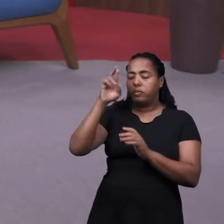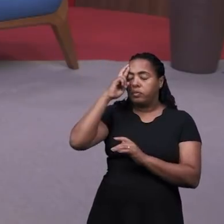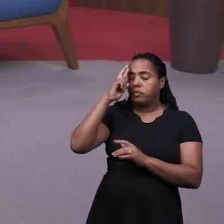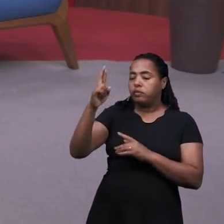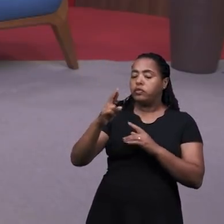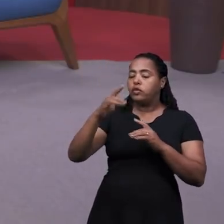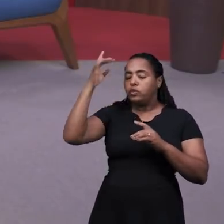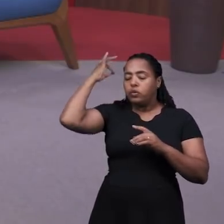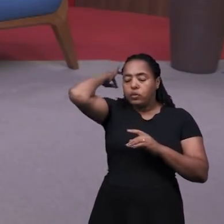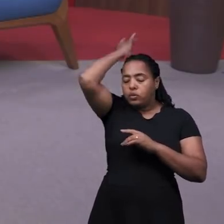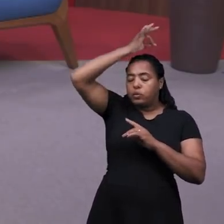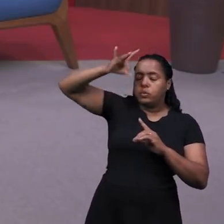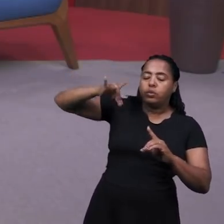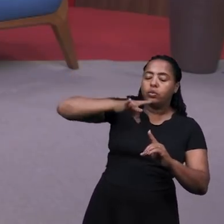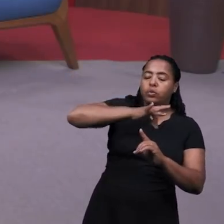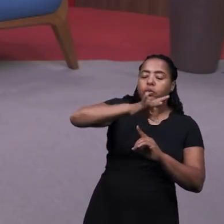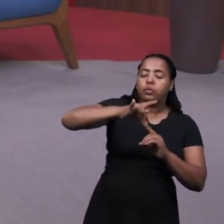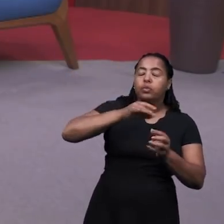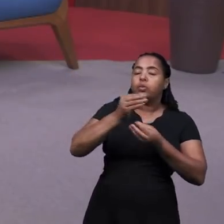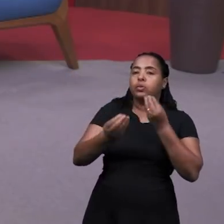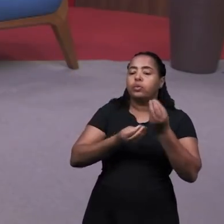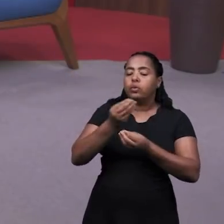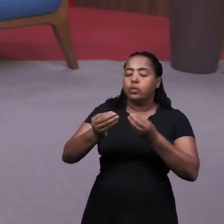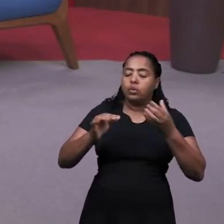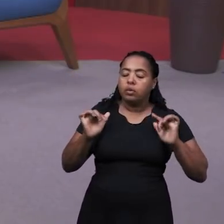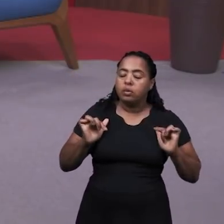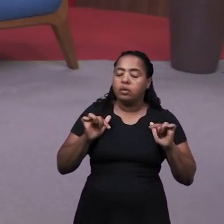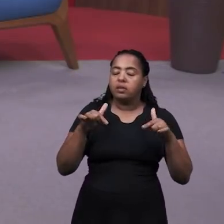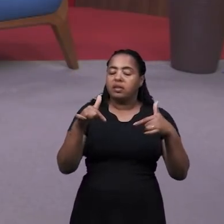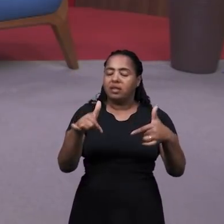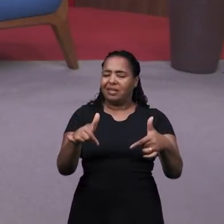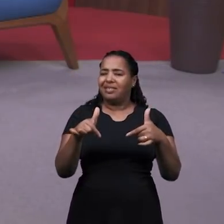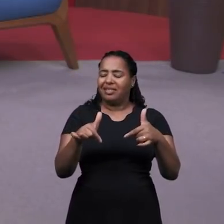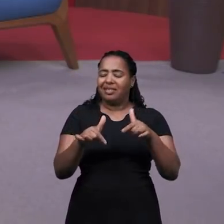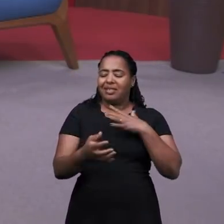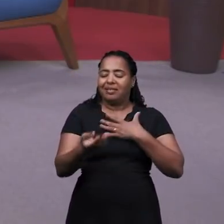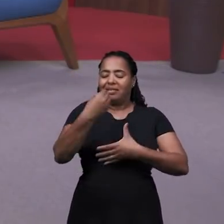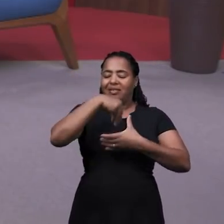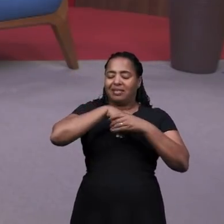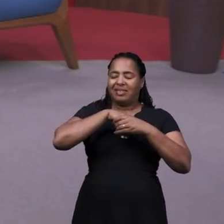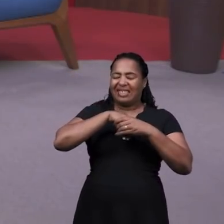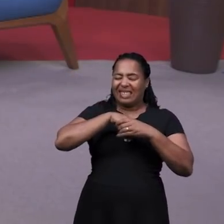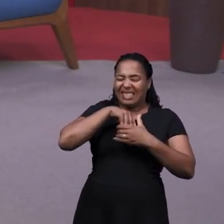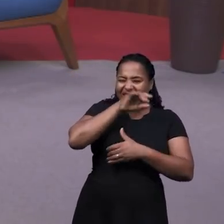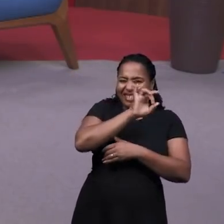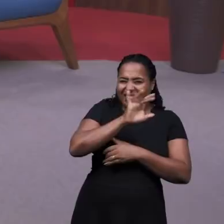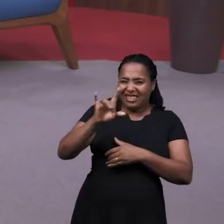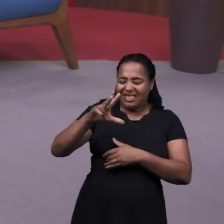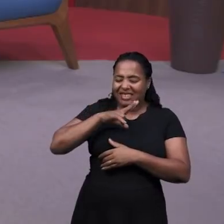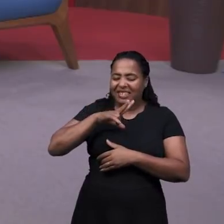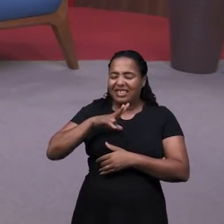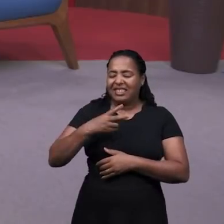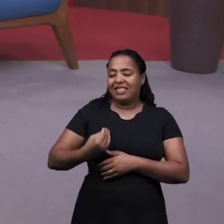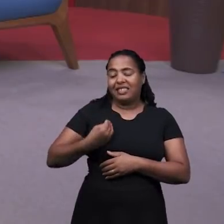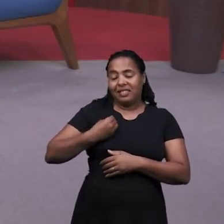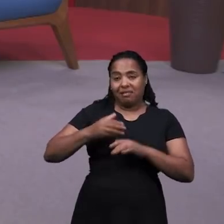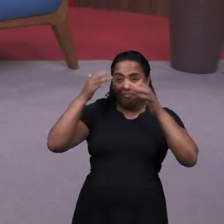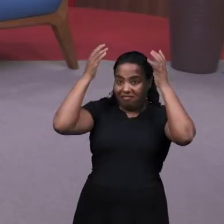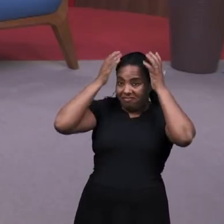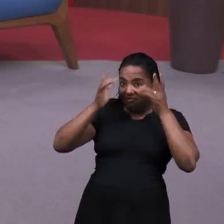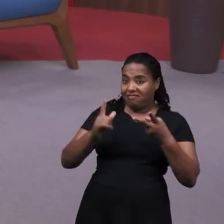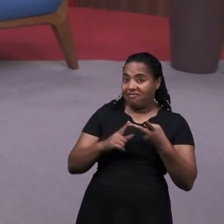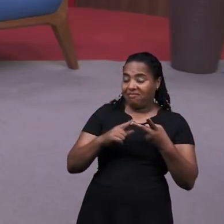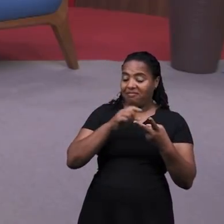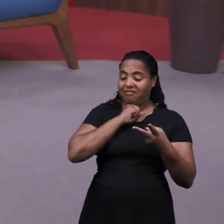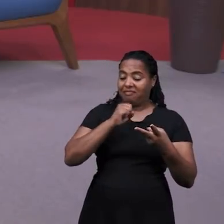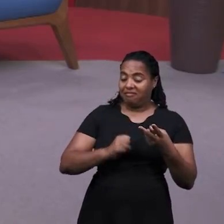que pousava. Era uma operação de um tempo, sob medida, exatamente. Na vida de um rei, de um